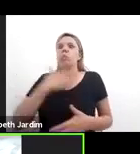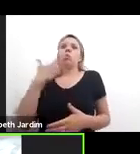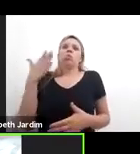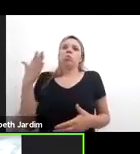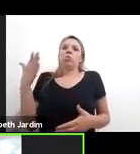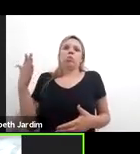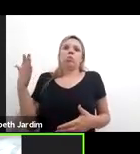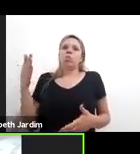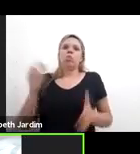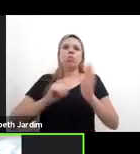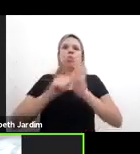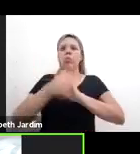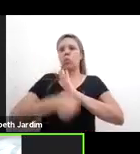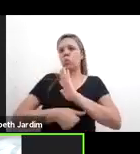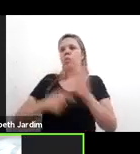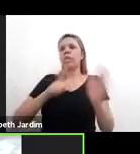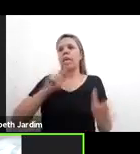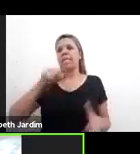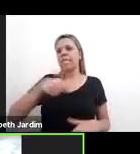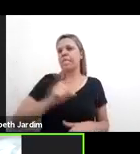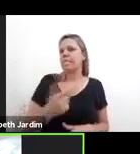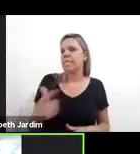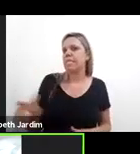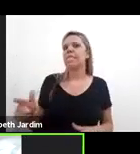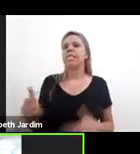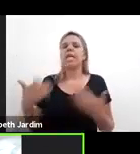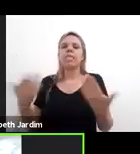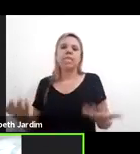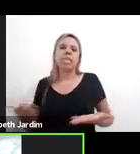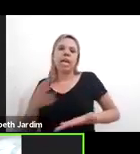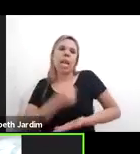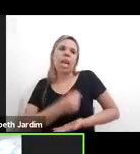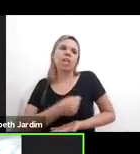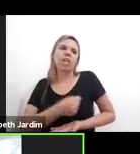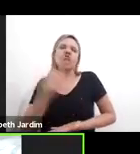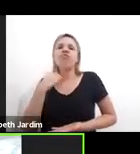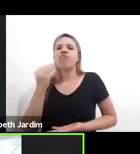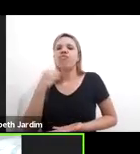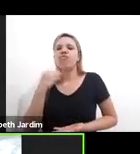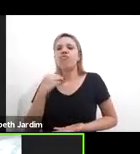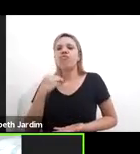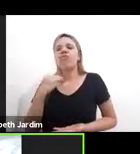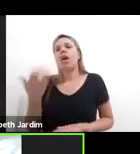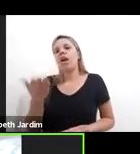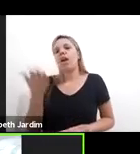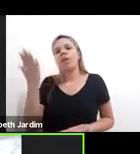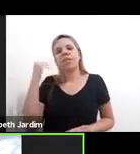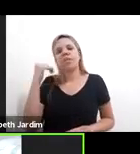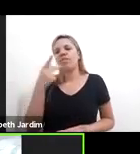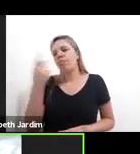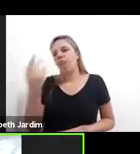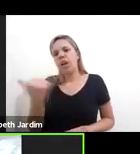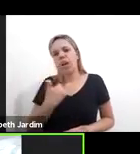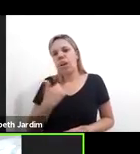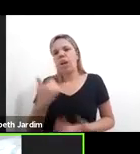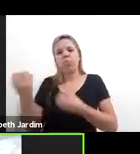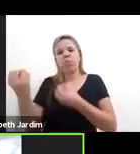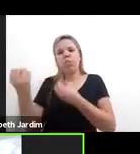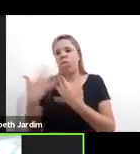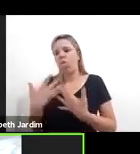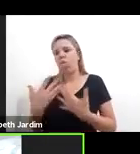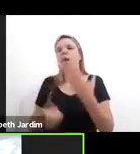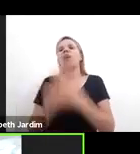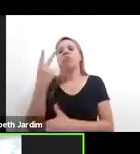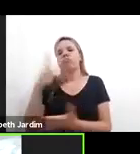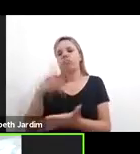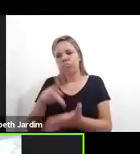de Down, tem, não tem, será que meu leite é fraco? Toda essa história que vocês comentaram, que acontece